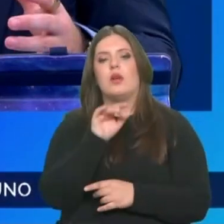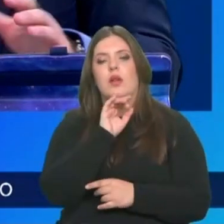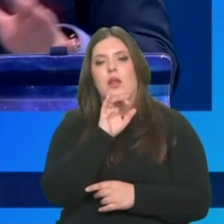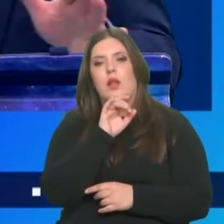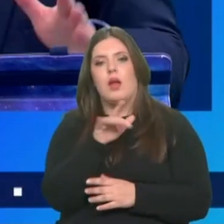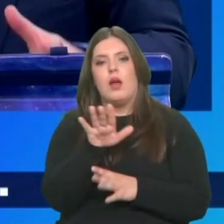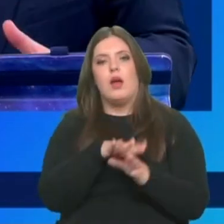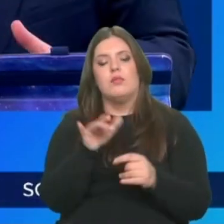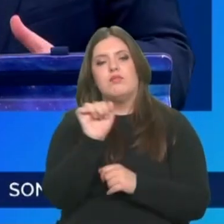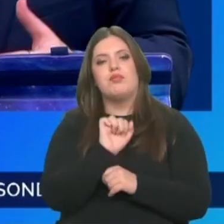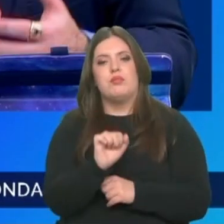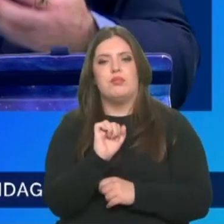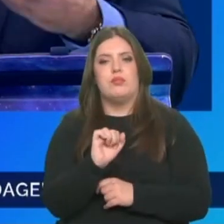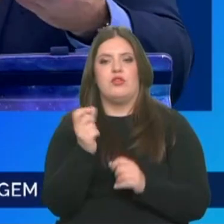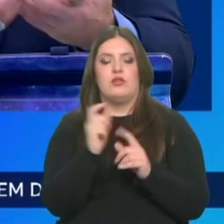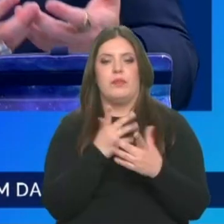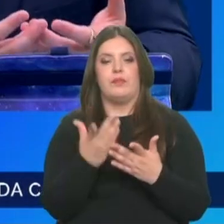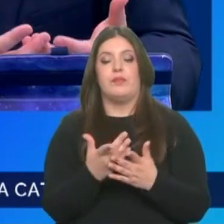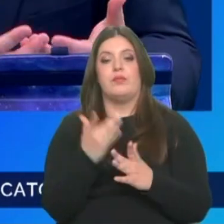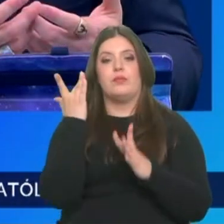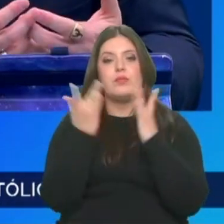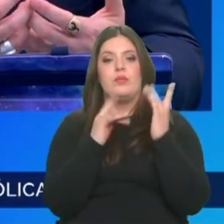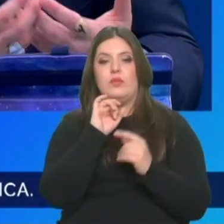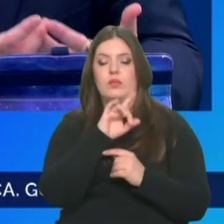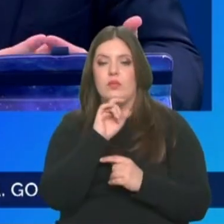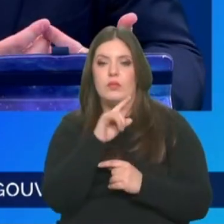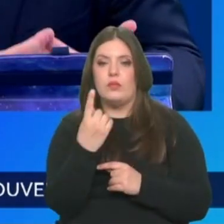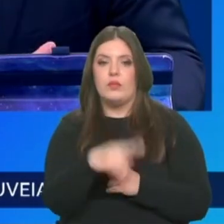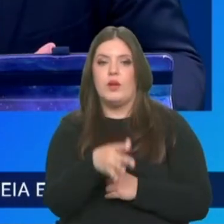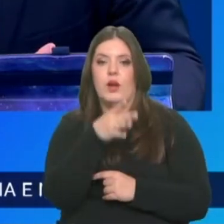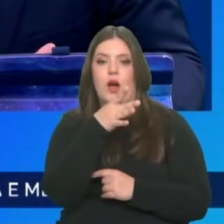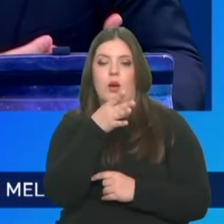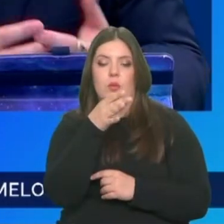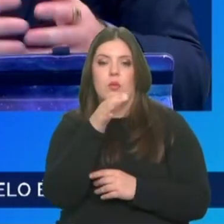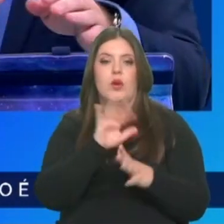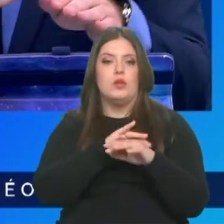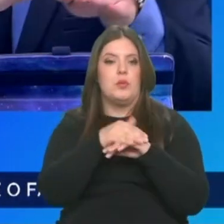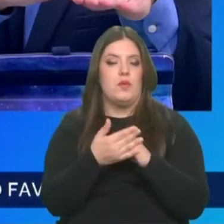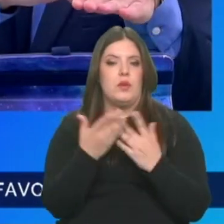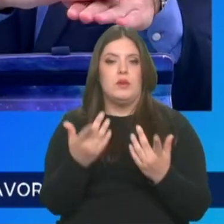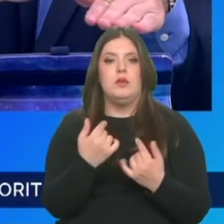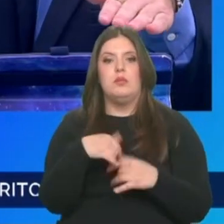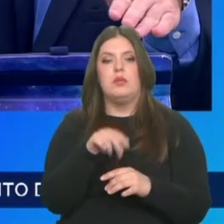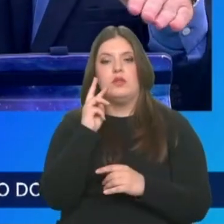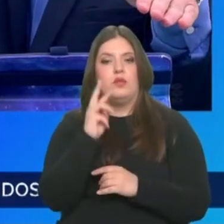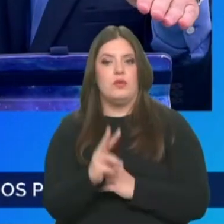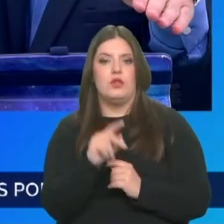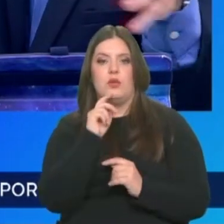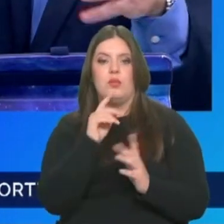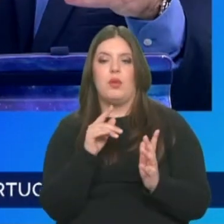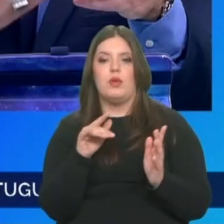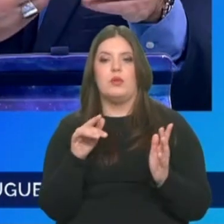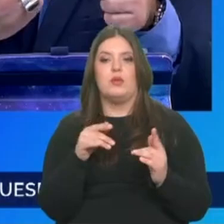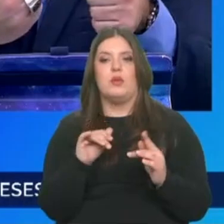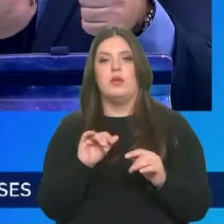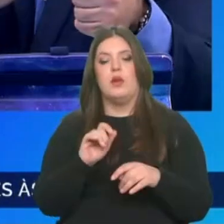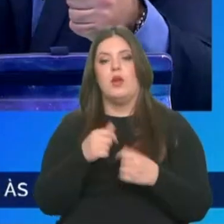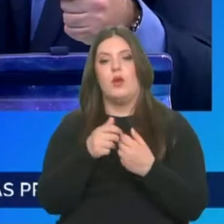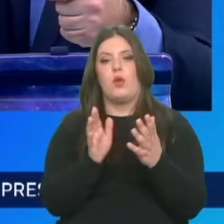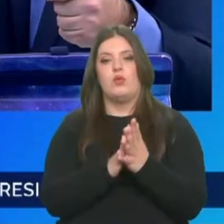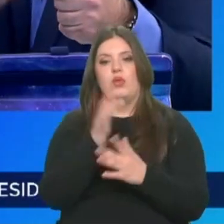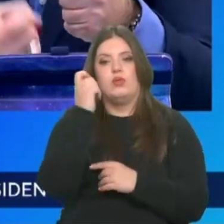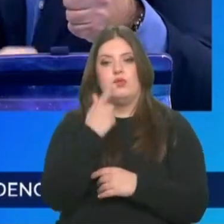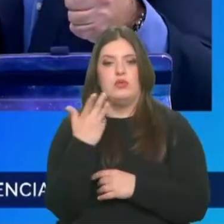desta estrela. Isto é, com teóricas possibilidades de ter água líquida à superfície. Mas repara como isto pode ser arrasado com toda esta